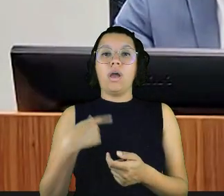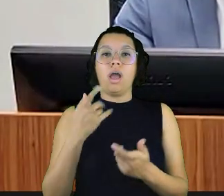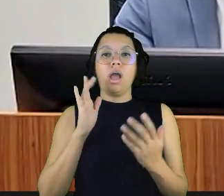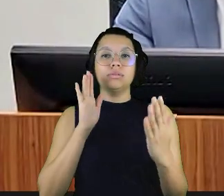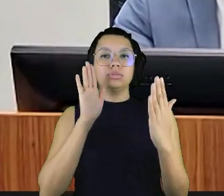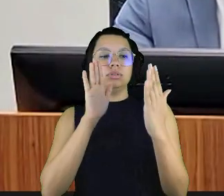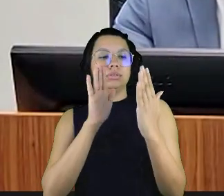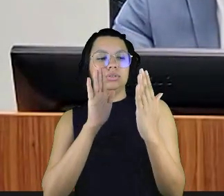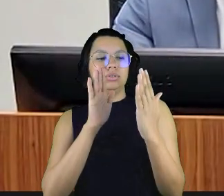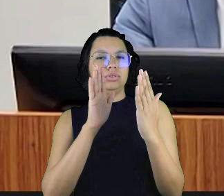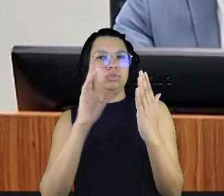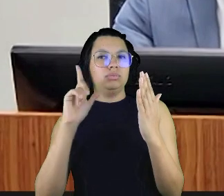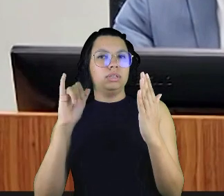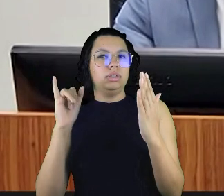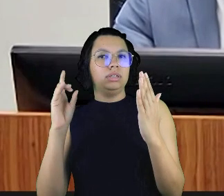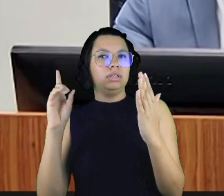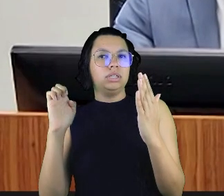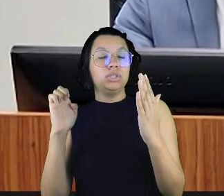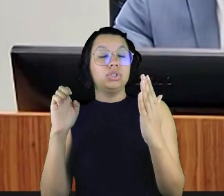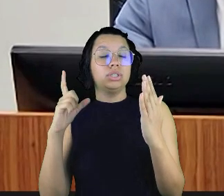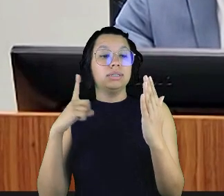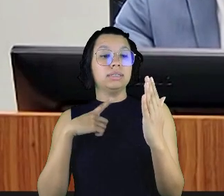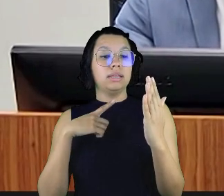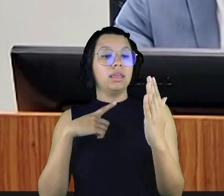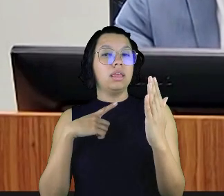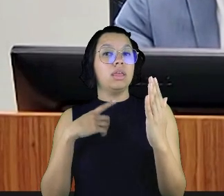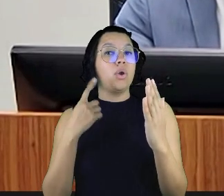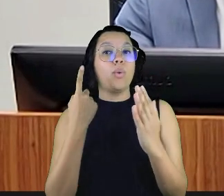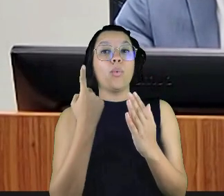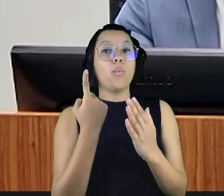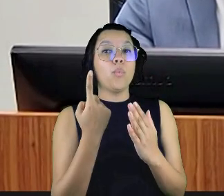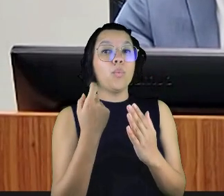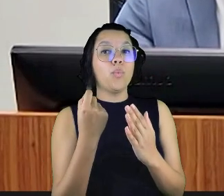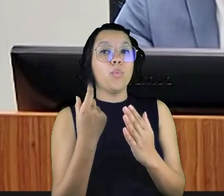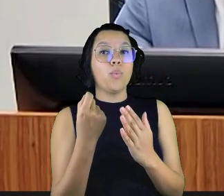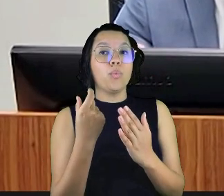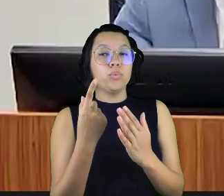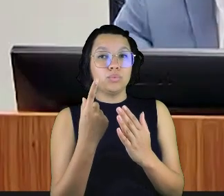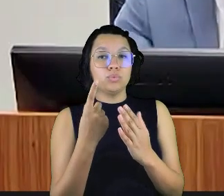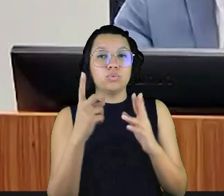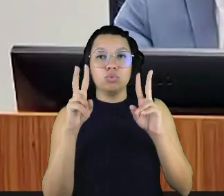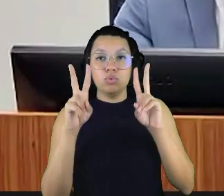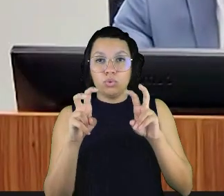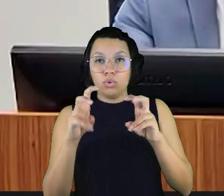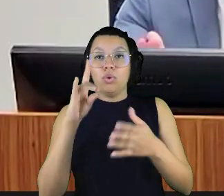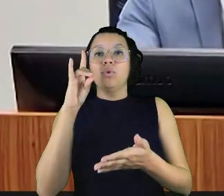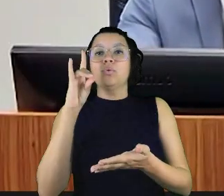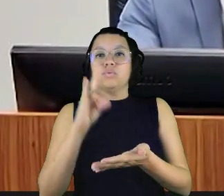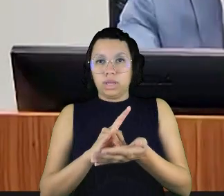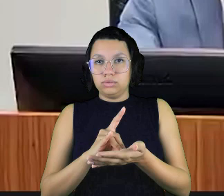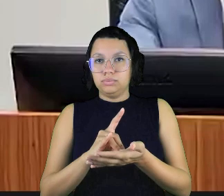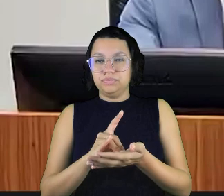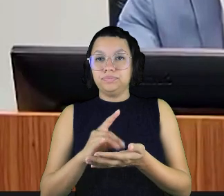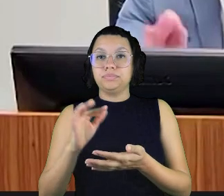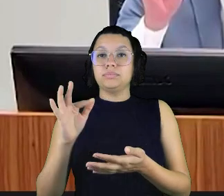opera unicamente sobre fato, interpretação de fato. Sabe